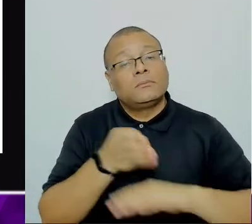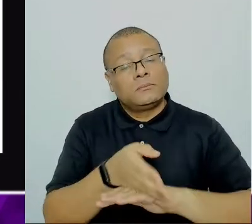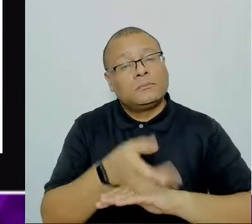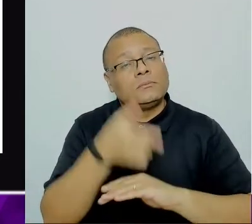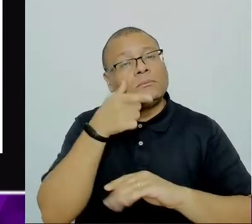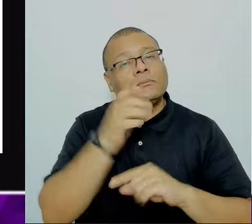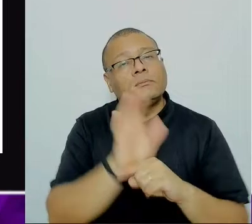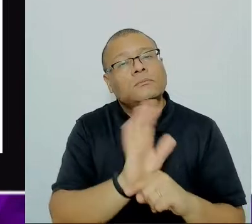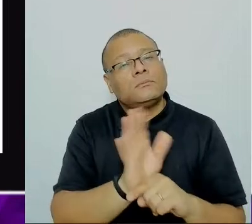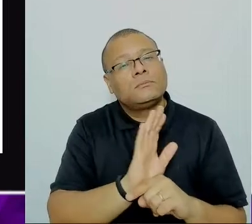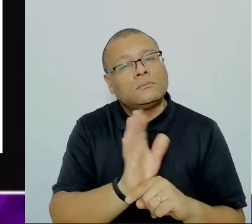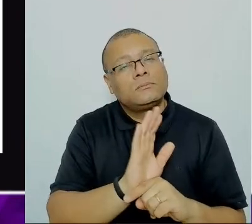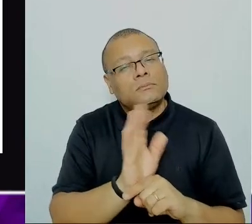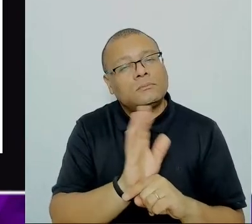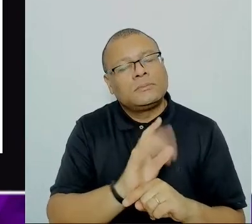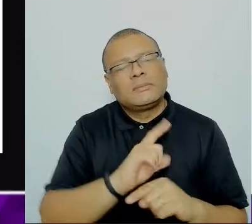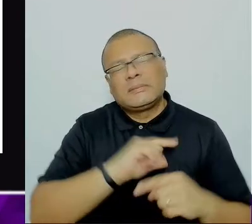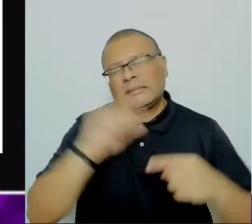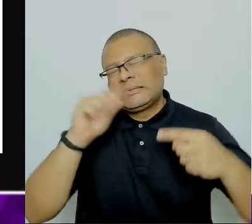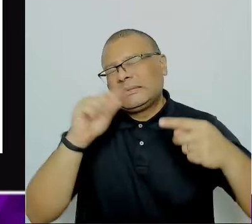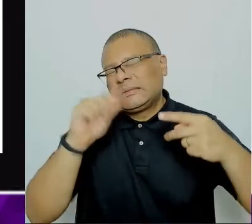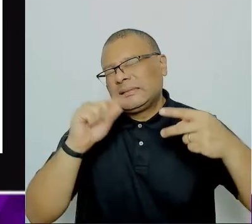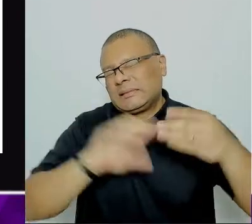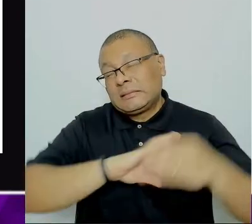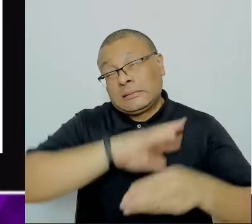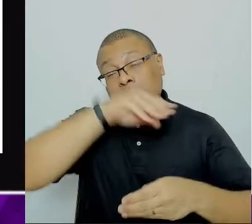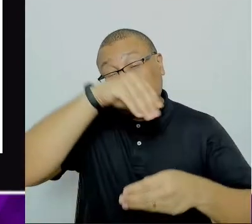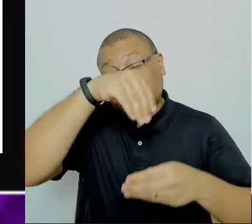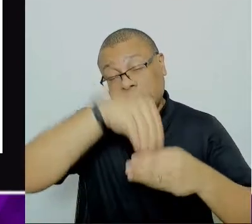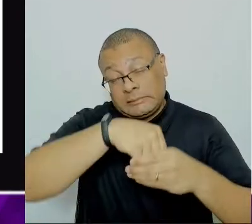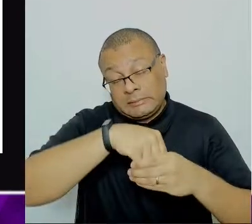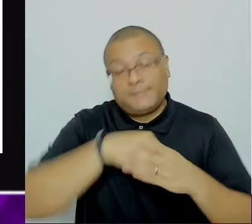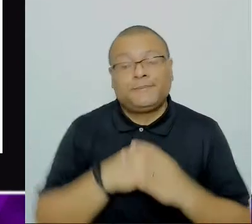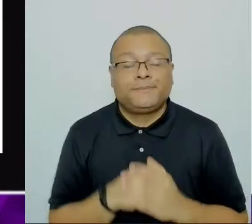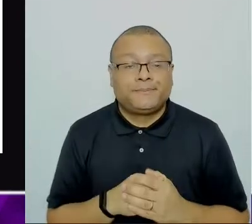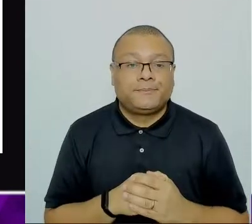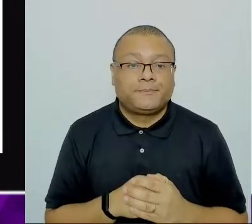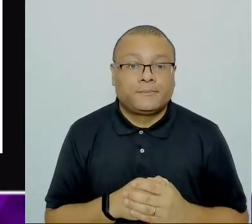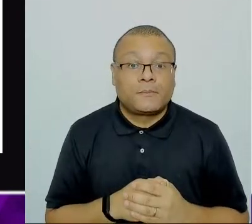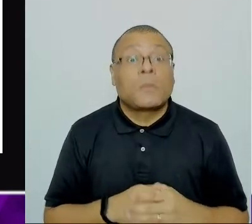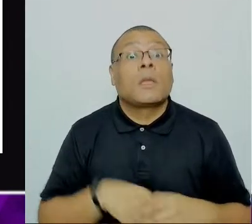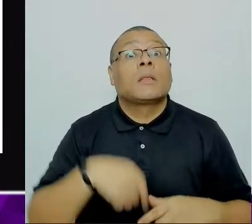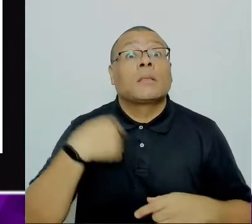né? Tem uma infinidade de filmes lá dentro da Netflix. E aí,